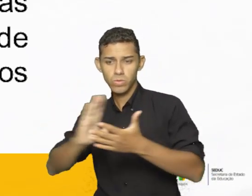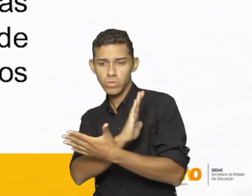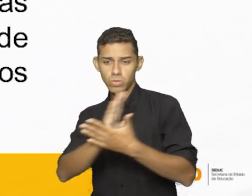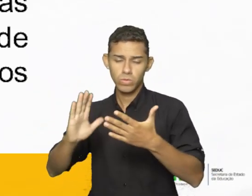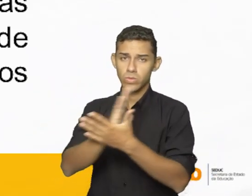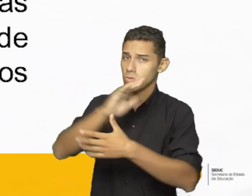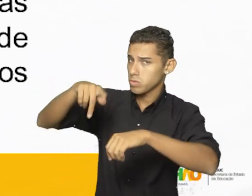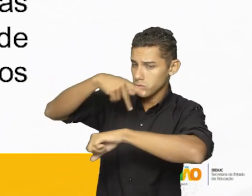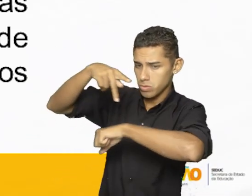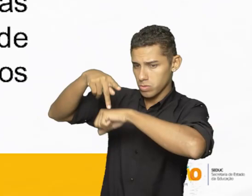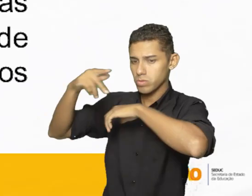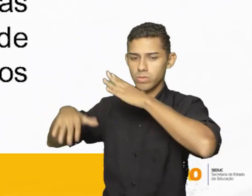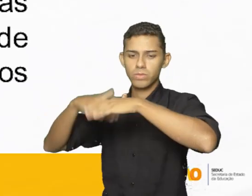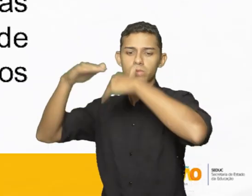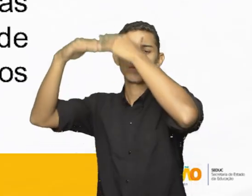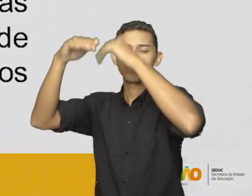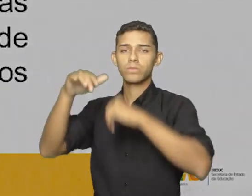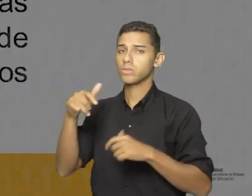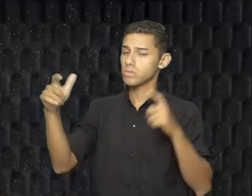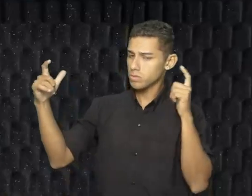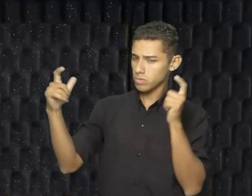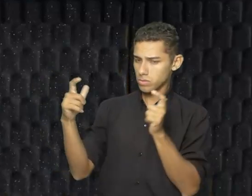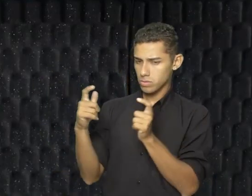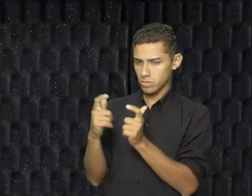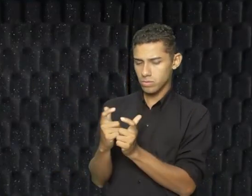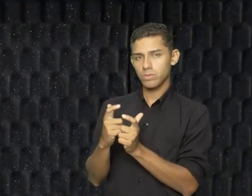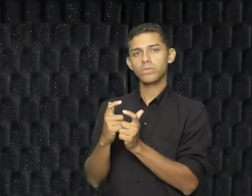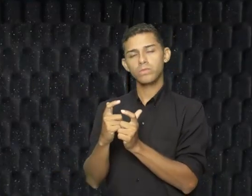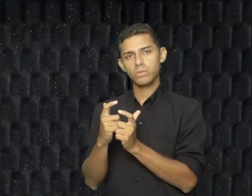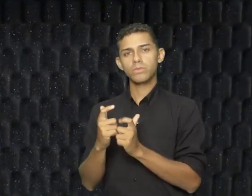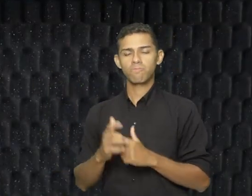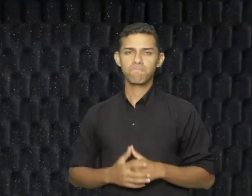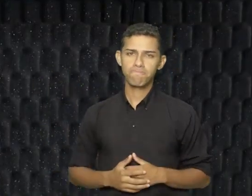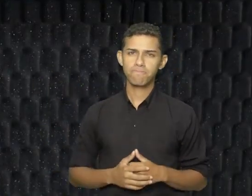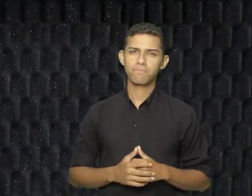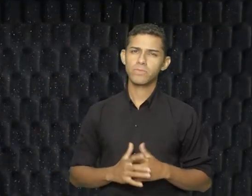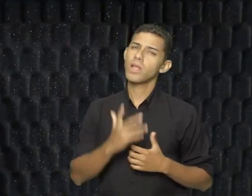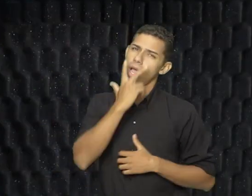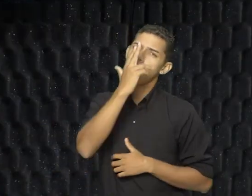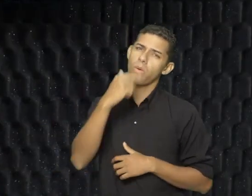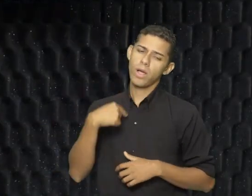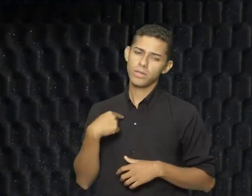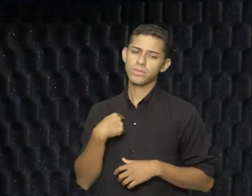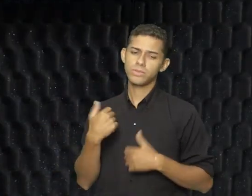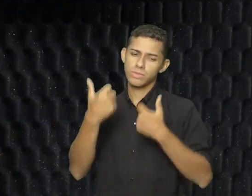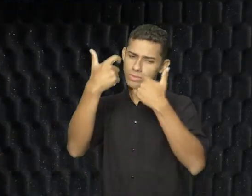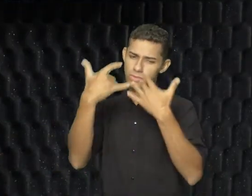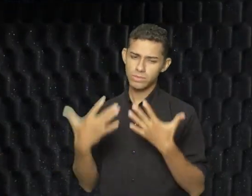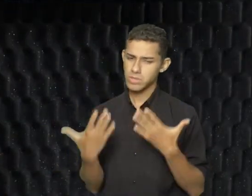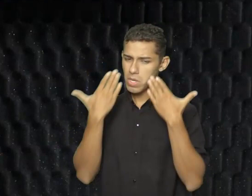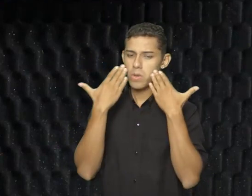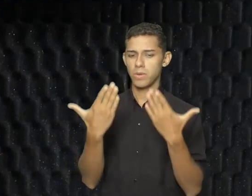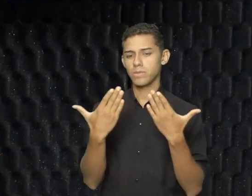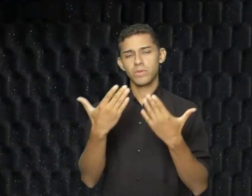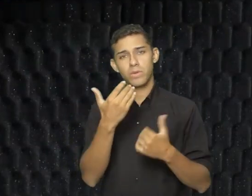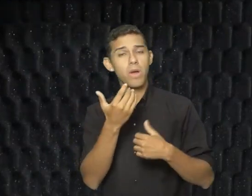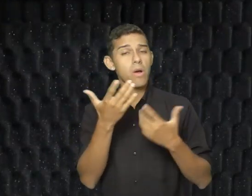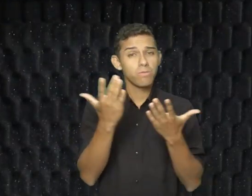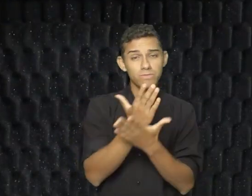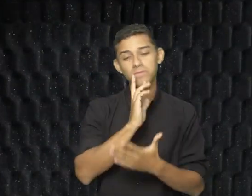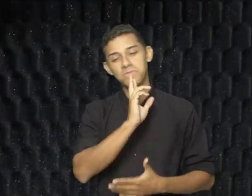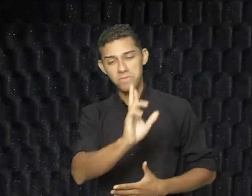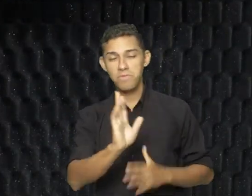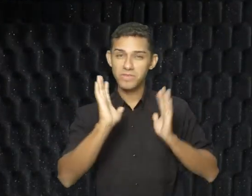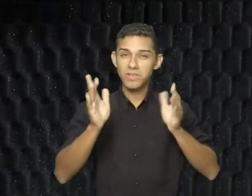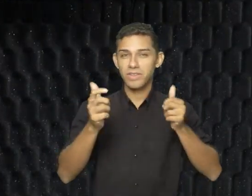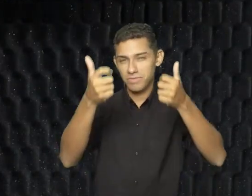países desenvolvidos com a redução da taxa de natalidade. Eu acho até que na primeira explicação de cara eu já comecei a te dar parte da